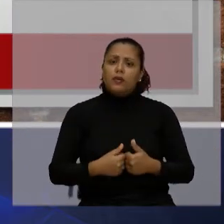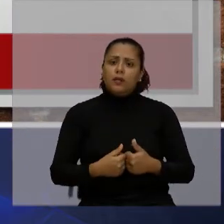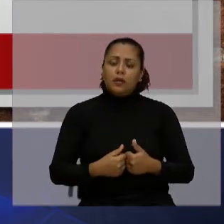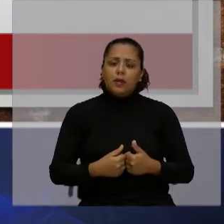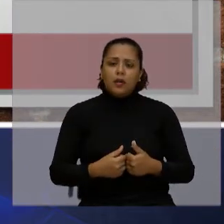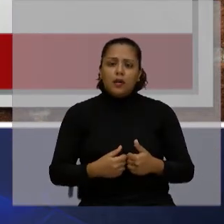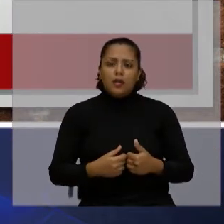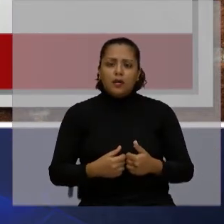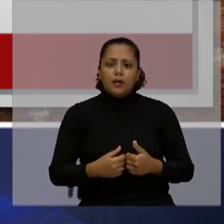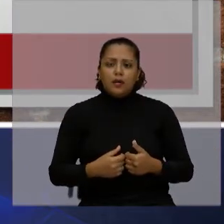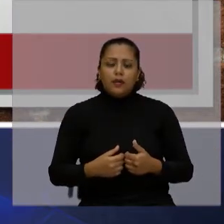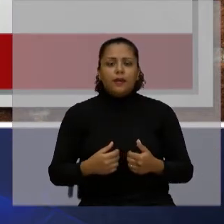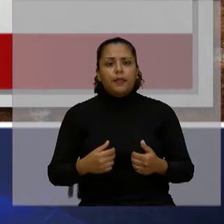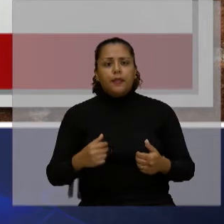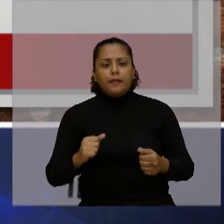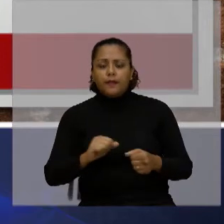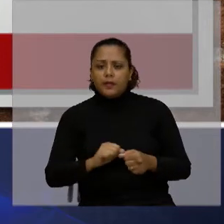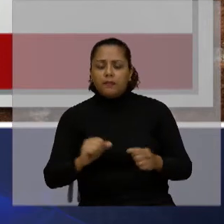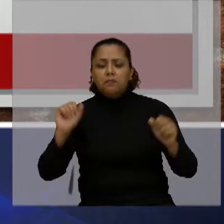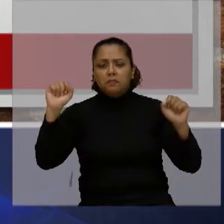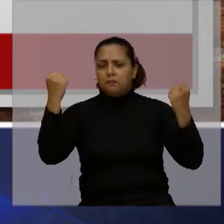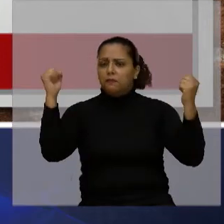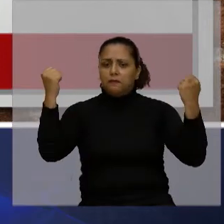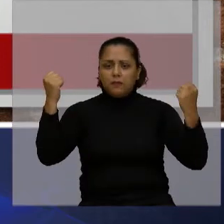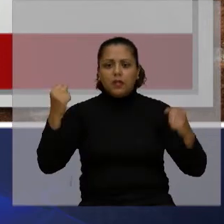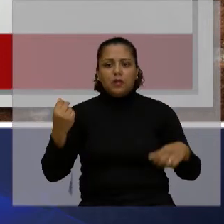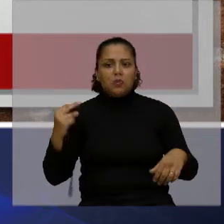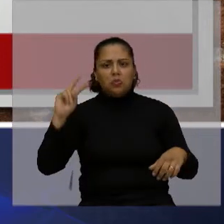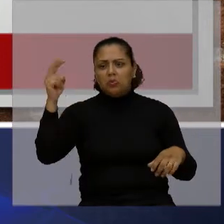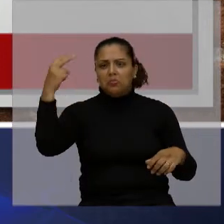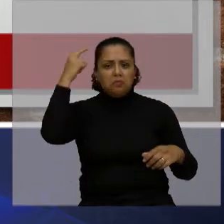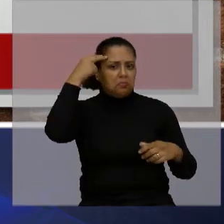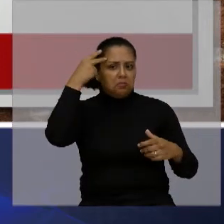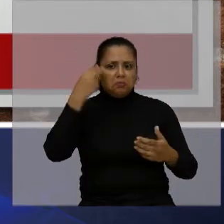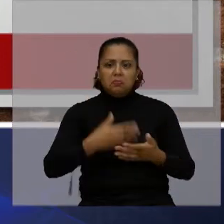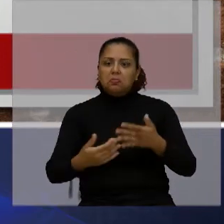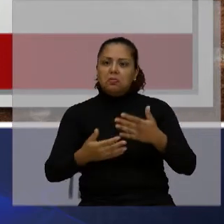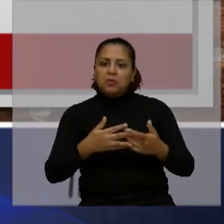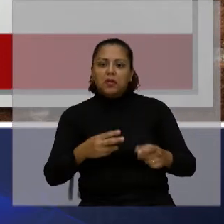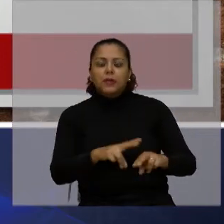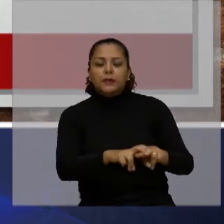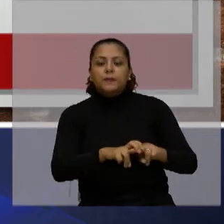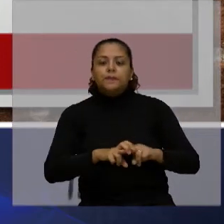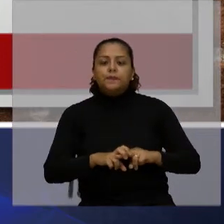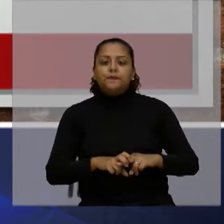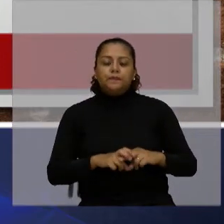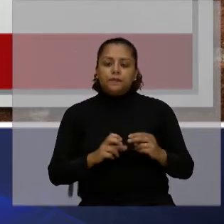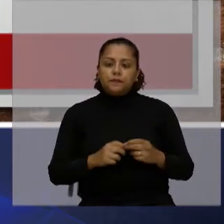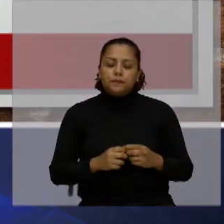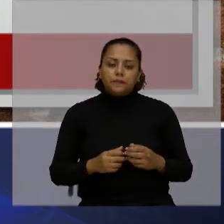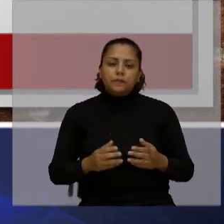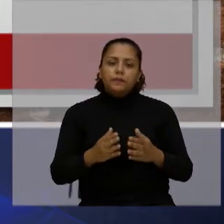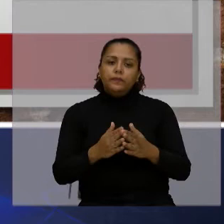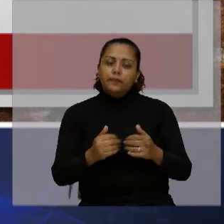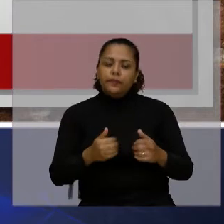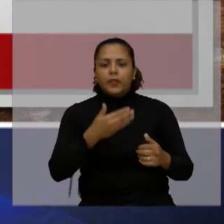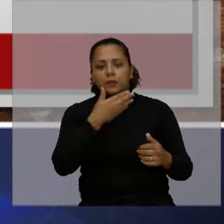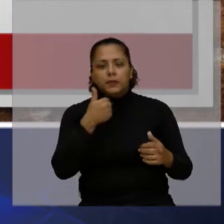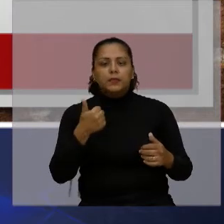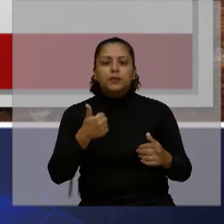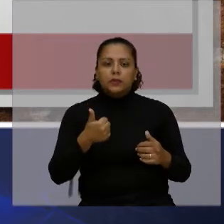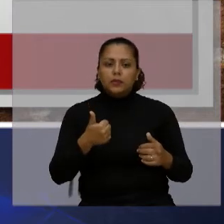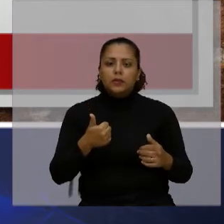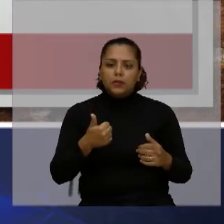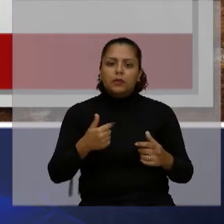tanto física quanto cultural. E, por isso, então, a gente solicitando essa melhoria do